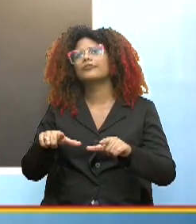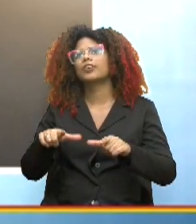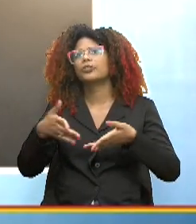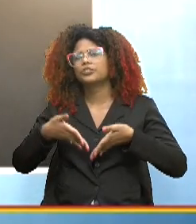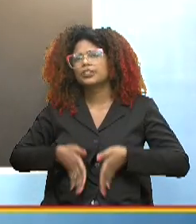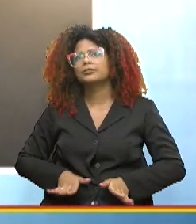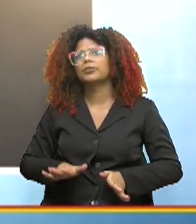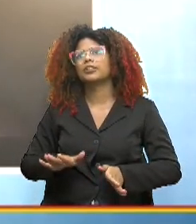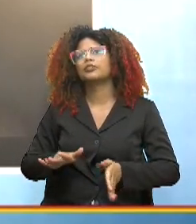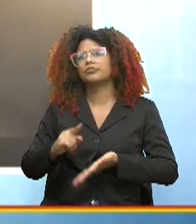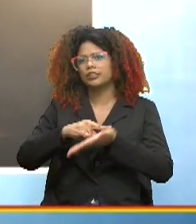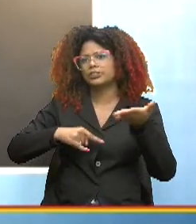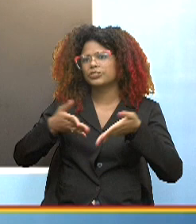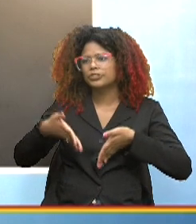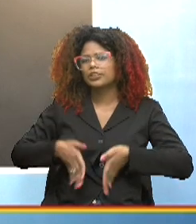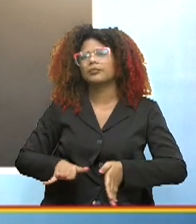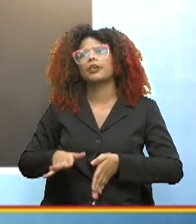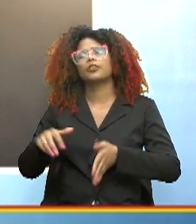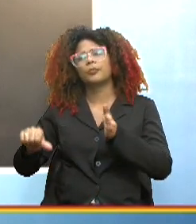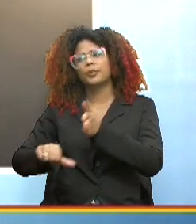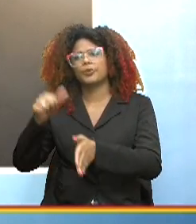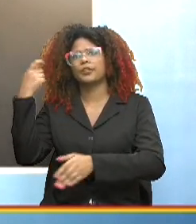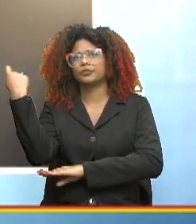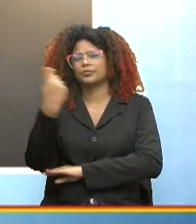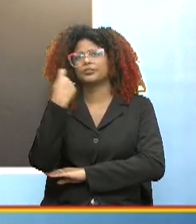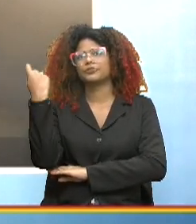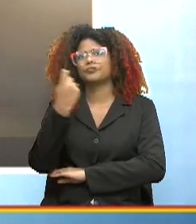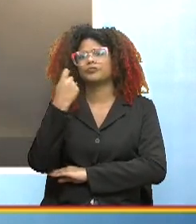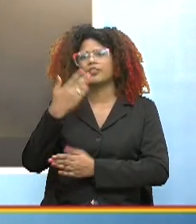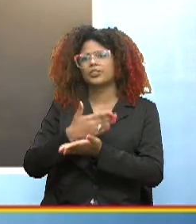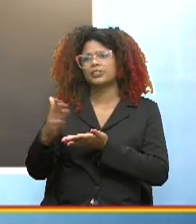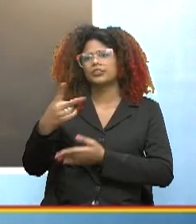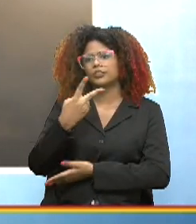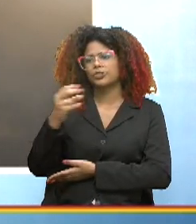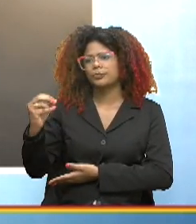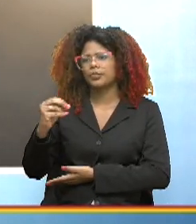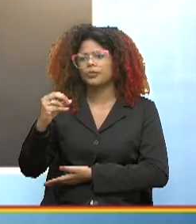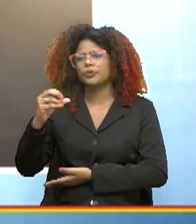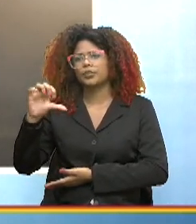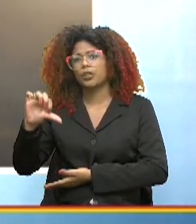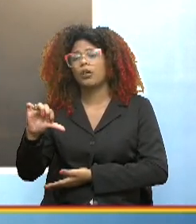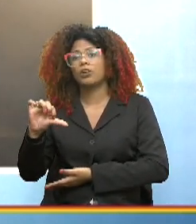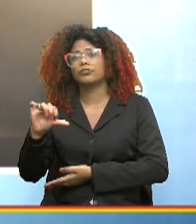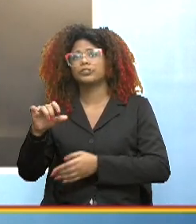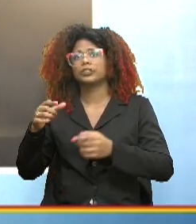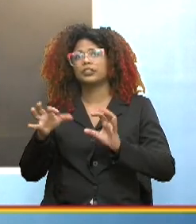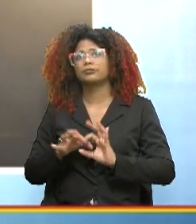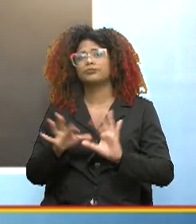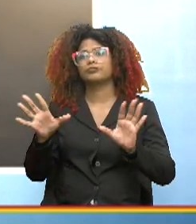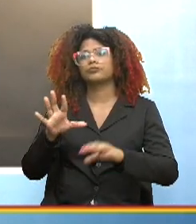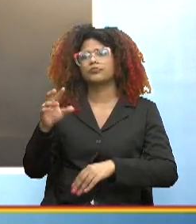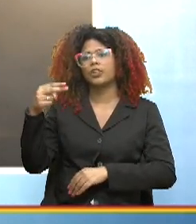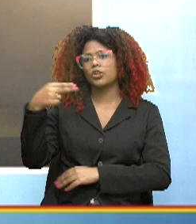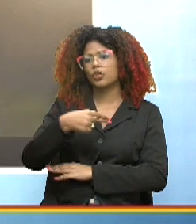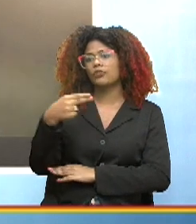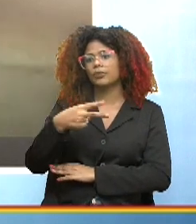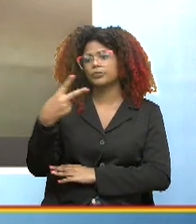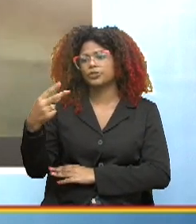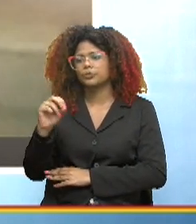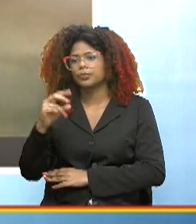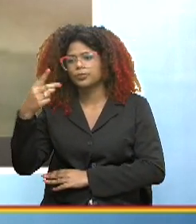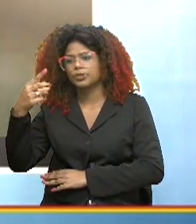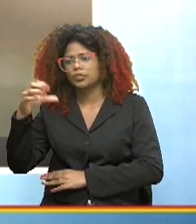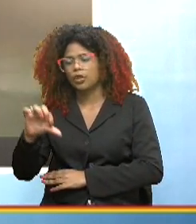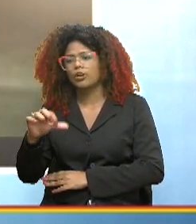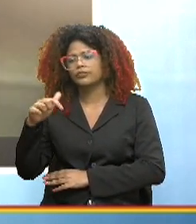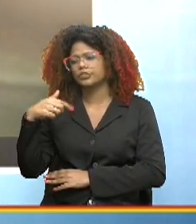né que foi isso ocorreu em 2009 a habilitação em novembro de 2009 a gente